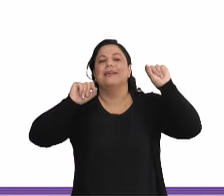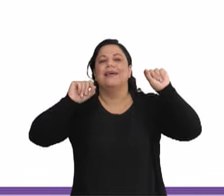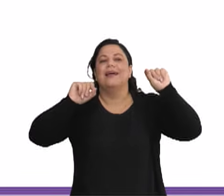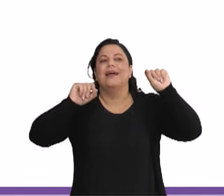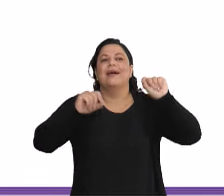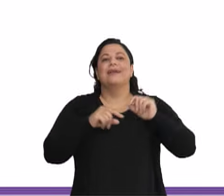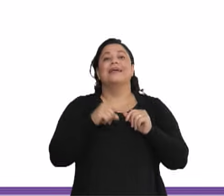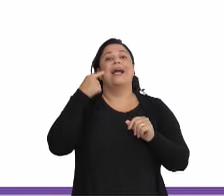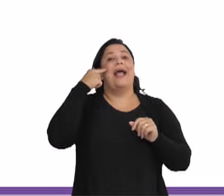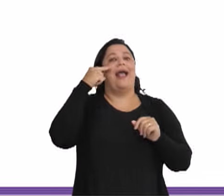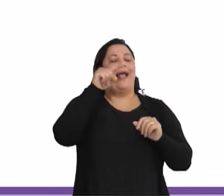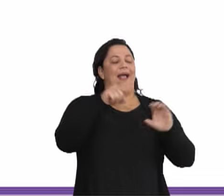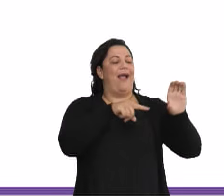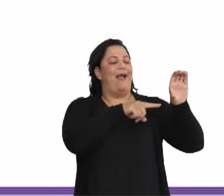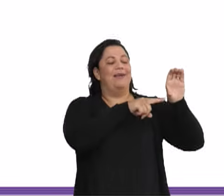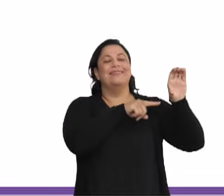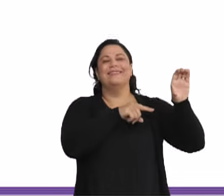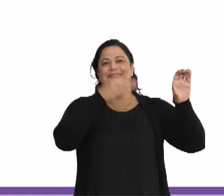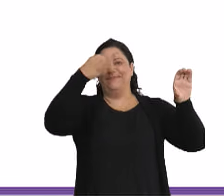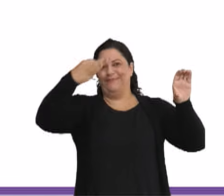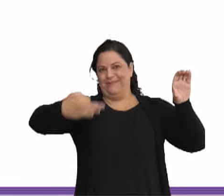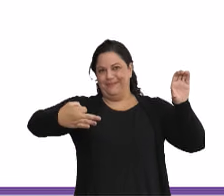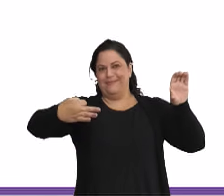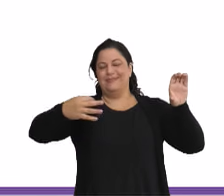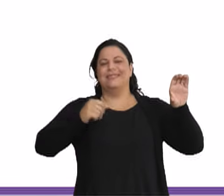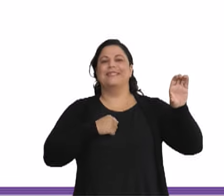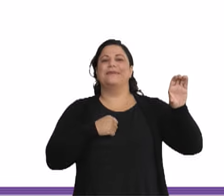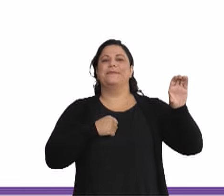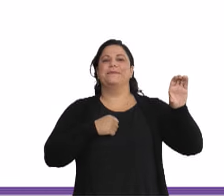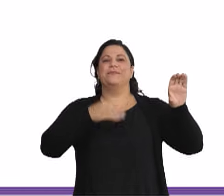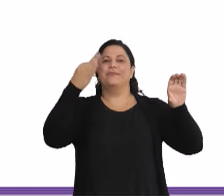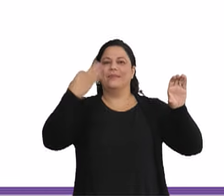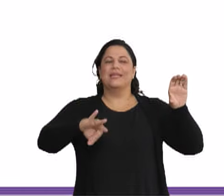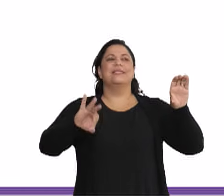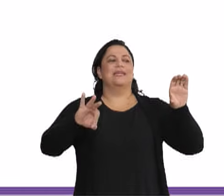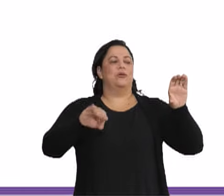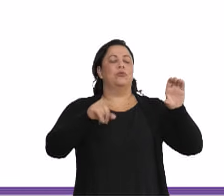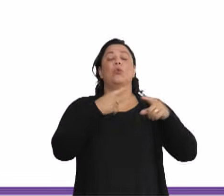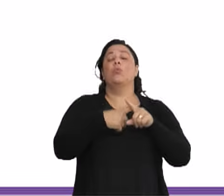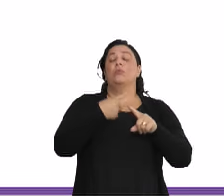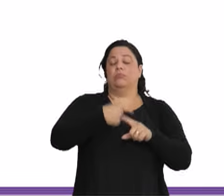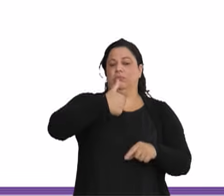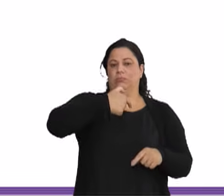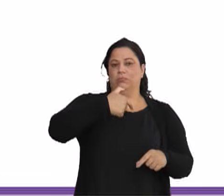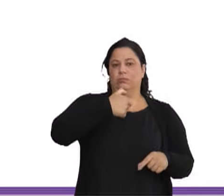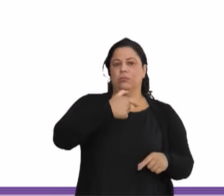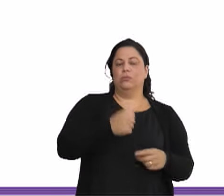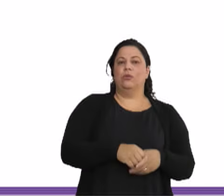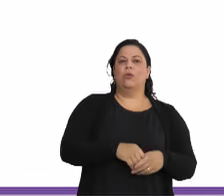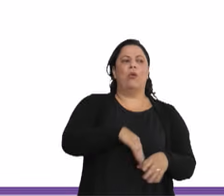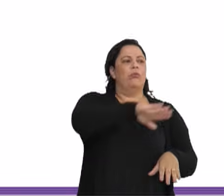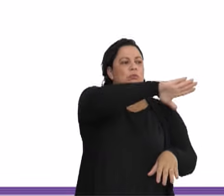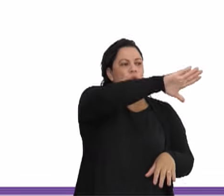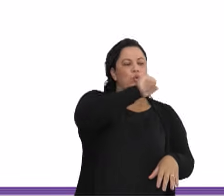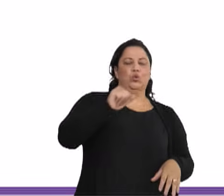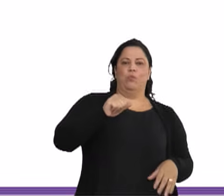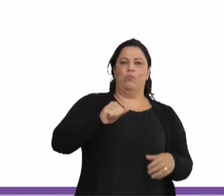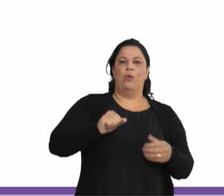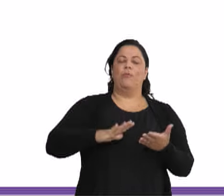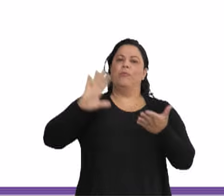a letra C. O Getúlio Vargas nomeou para São Paulo um interventor que não